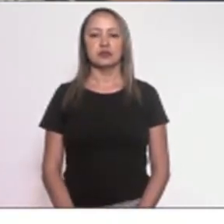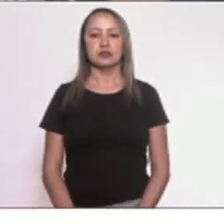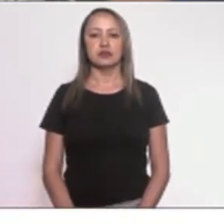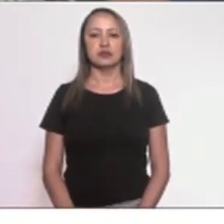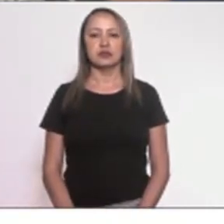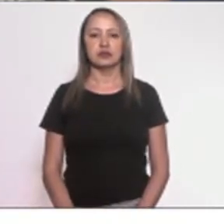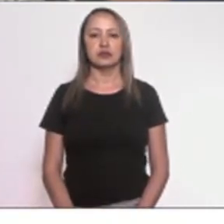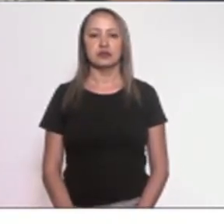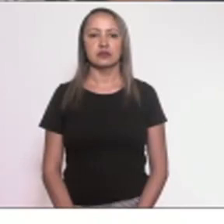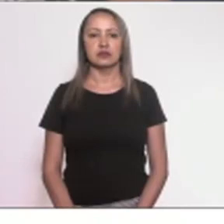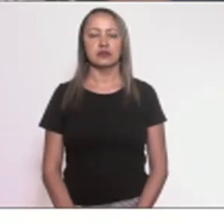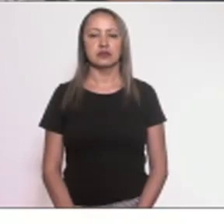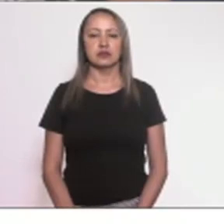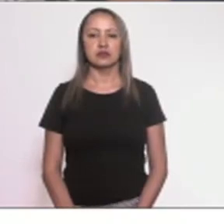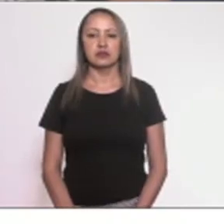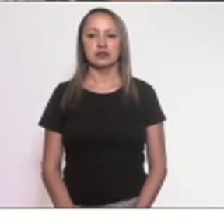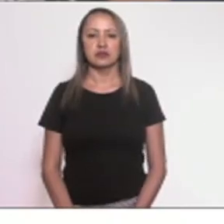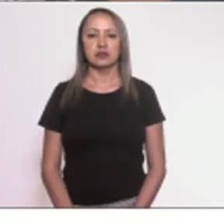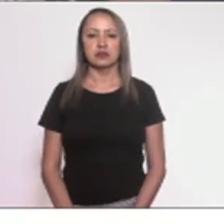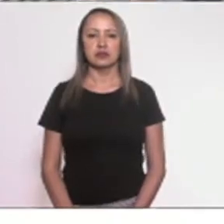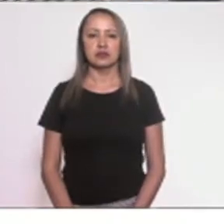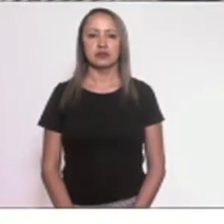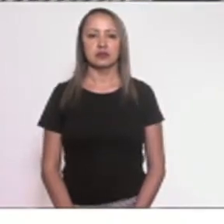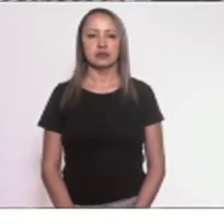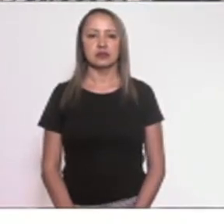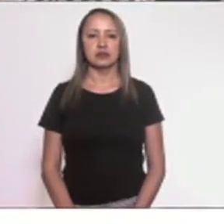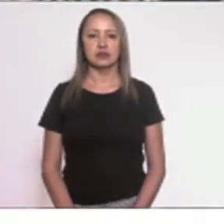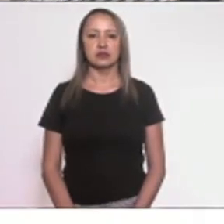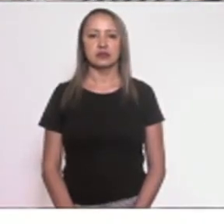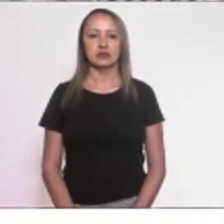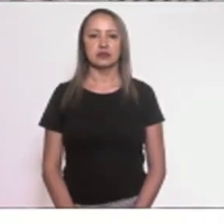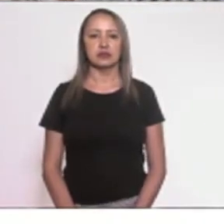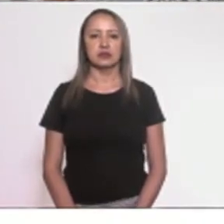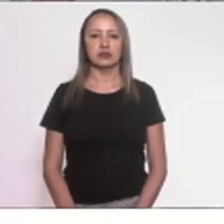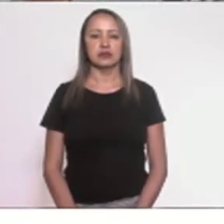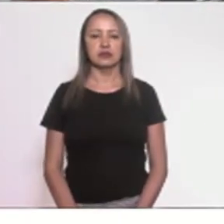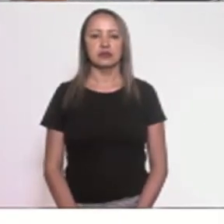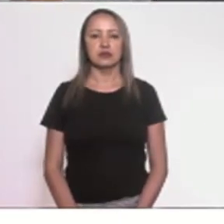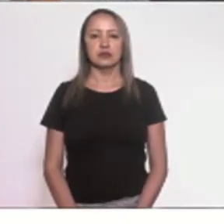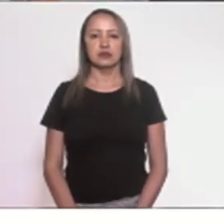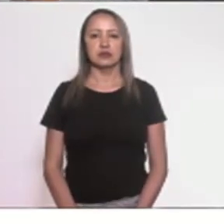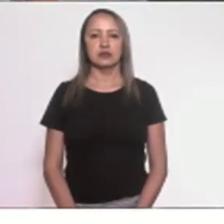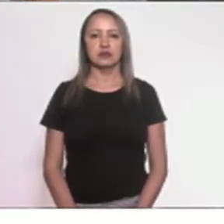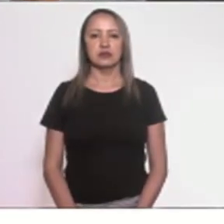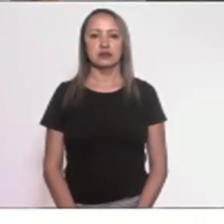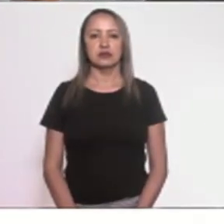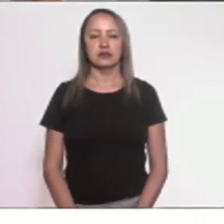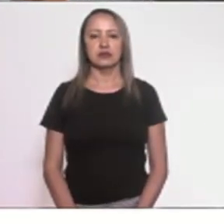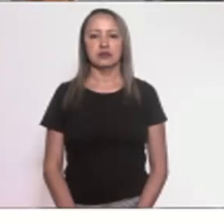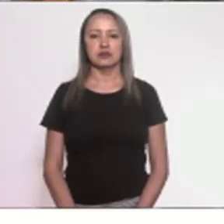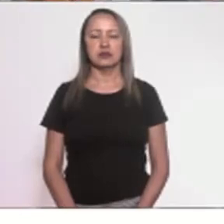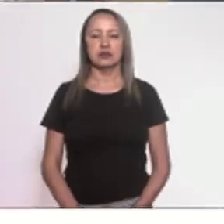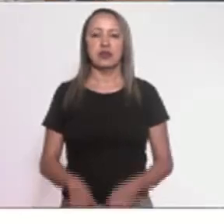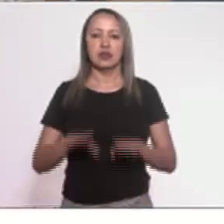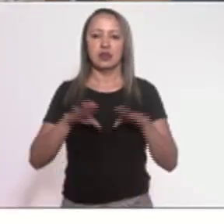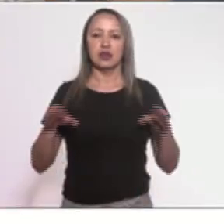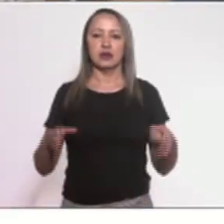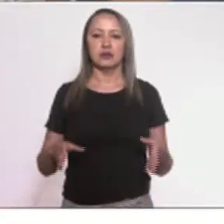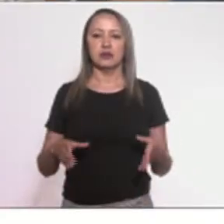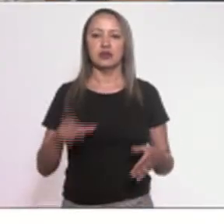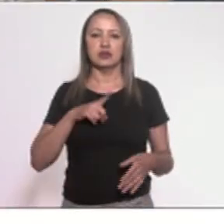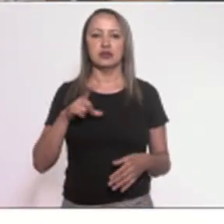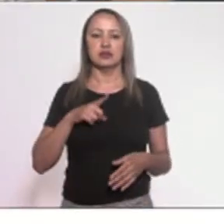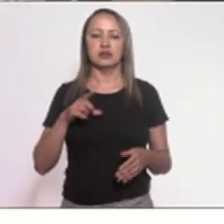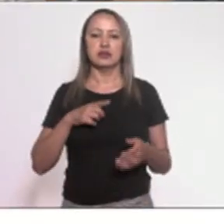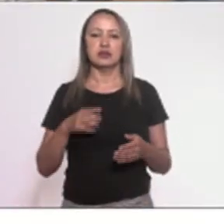A Há sobre a mesa requerimentos. Requer a inclusão na ordem do